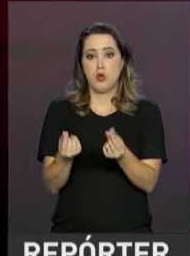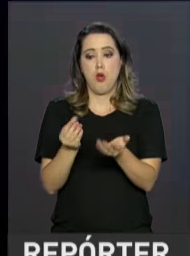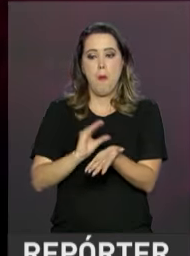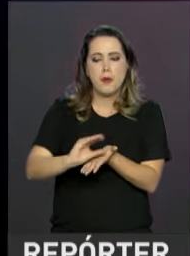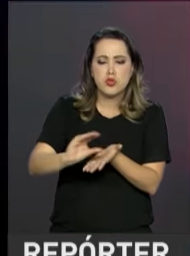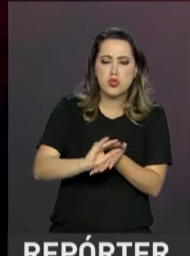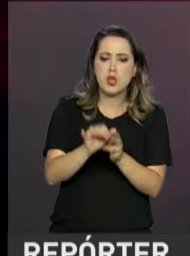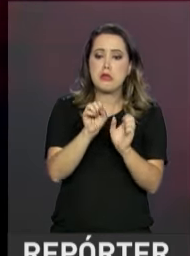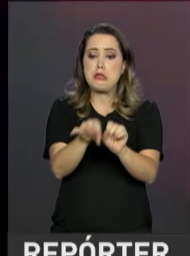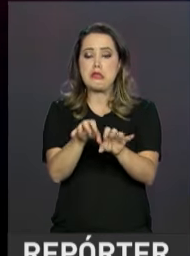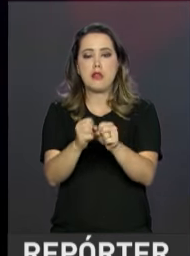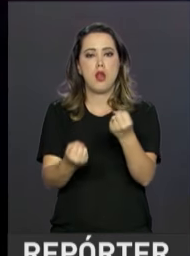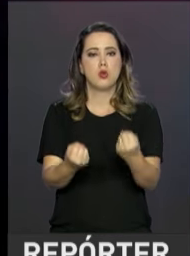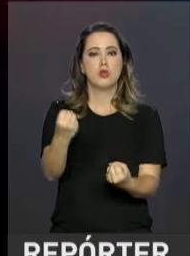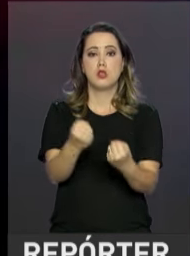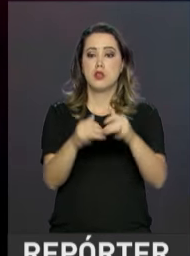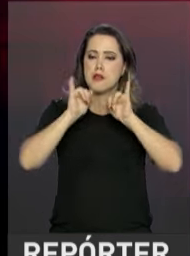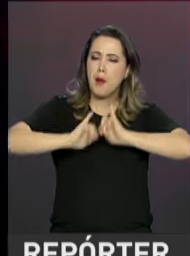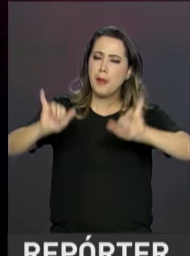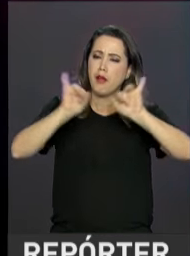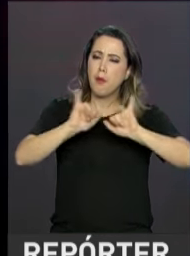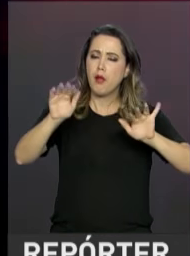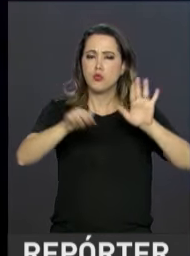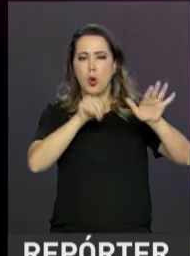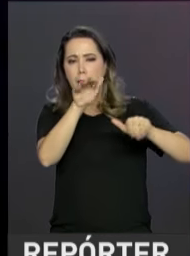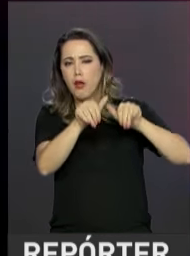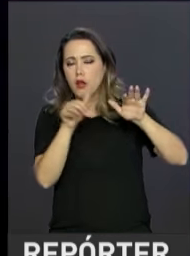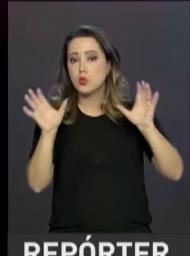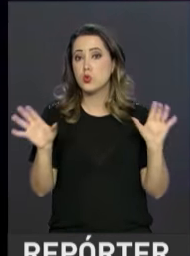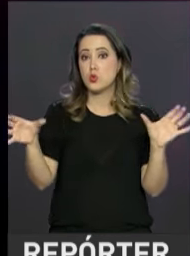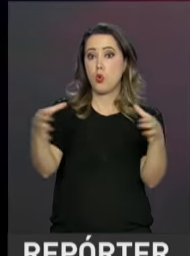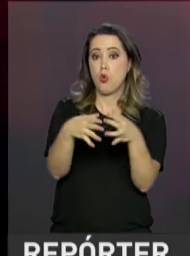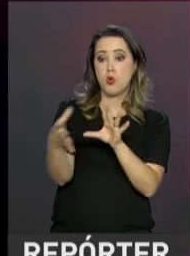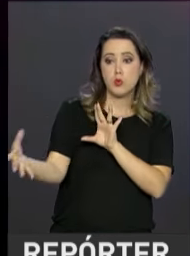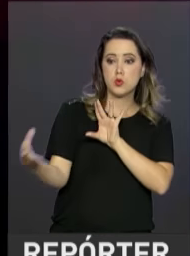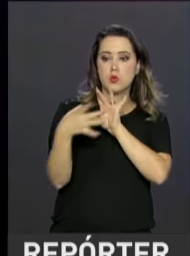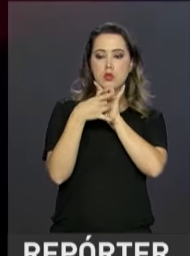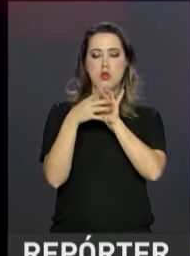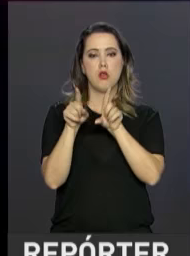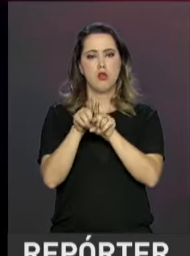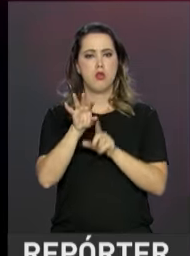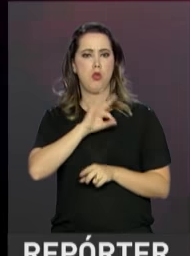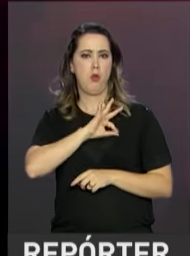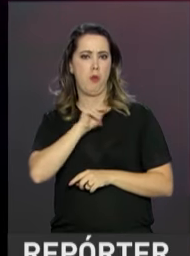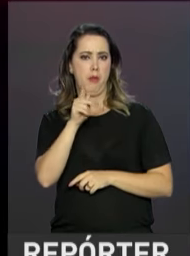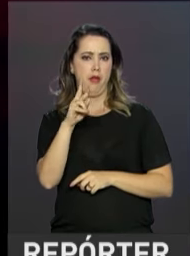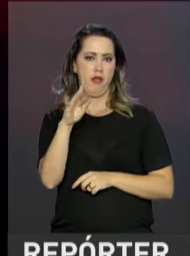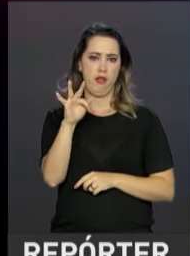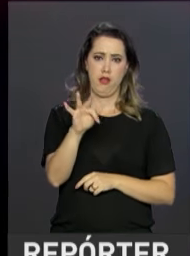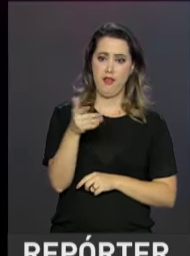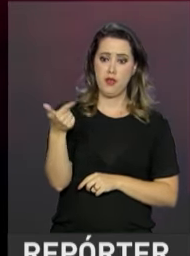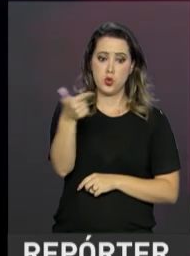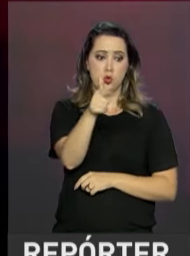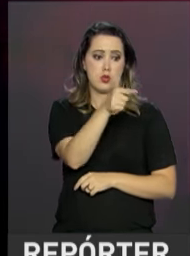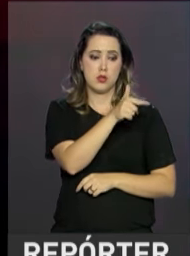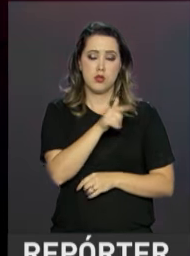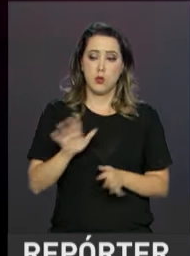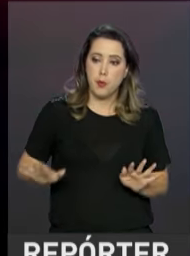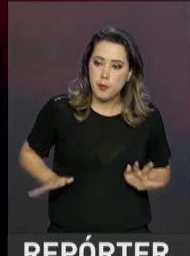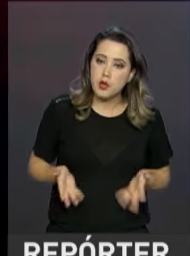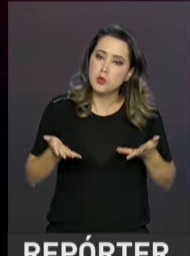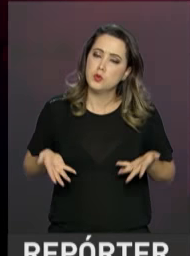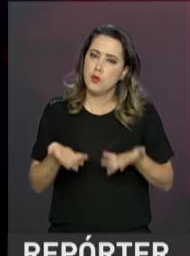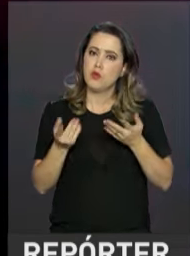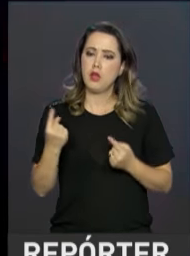trânsito, retomando campanhas, chamando as instituições que são parceiras, Polícia Rodoviária Federal, todas as demais, para que a gente possa promover,